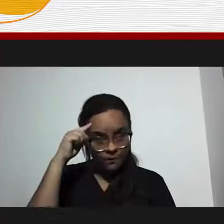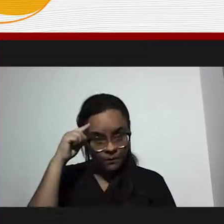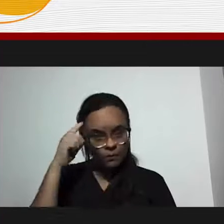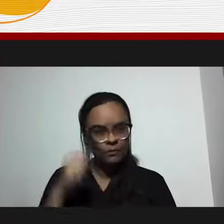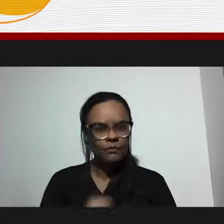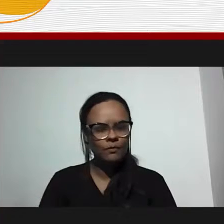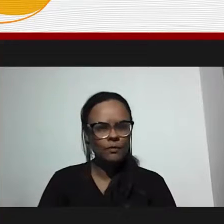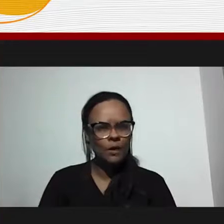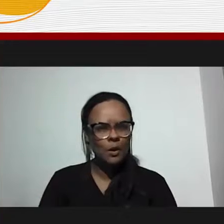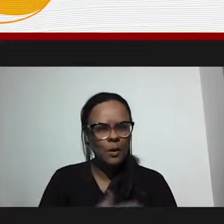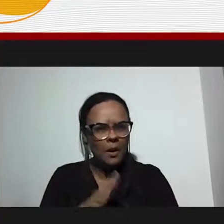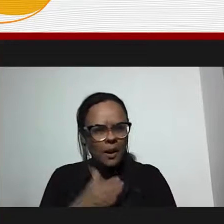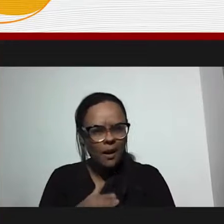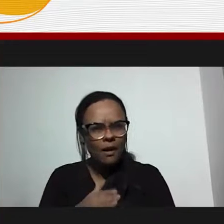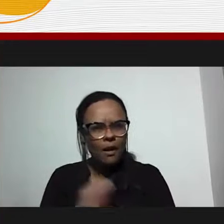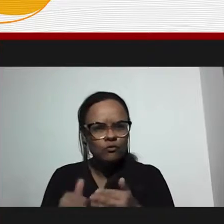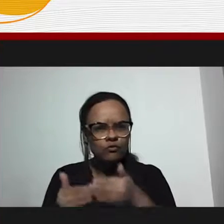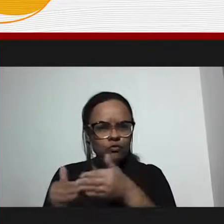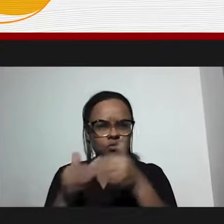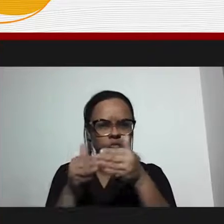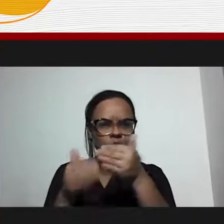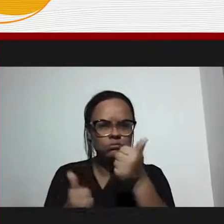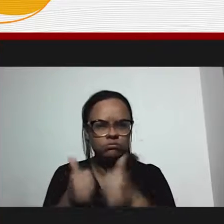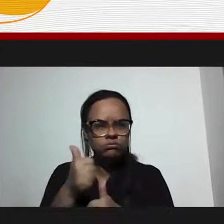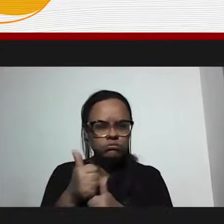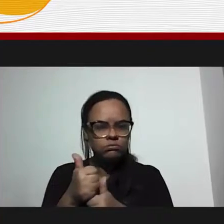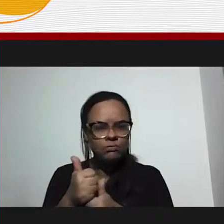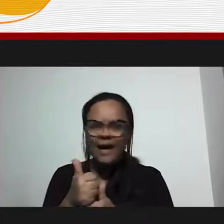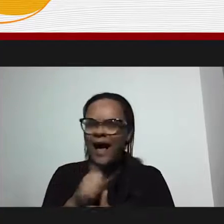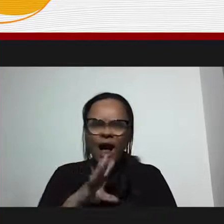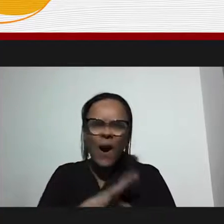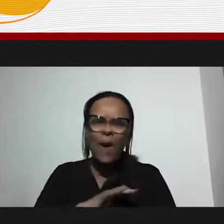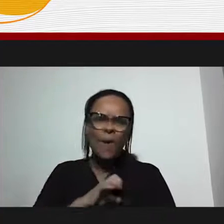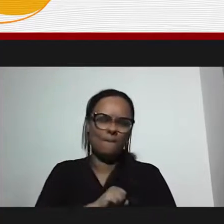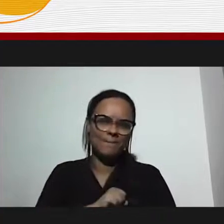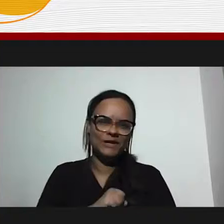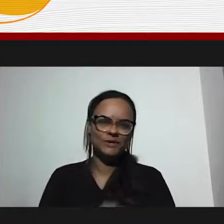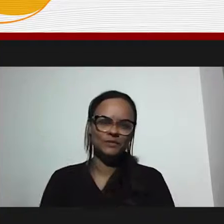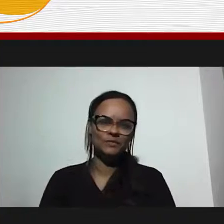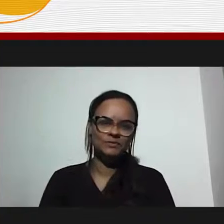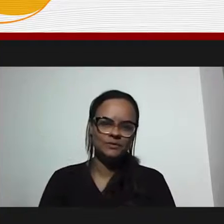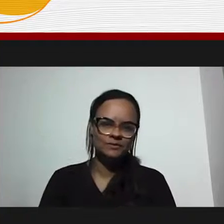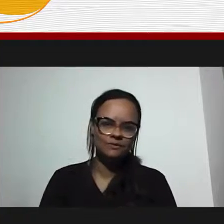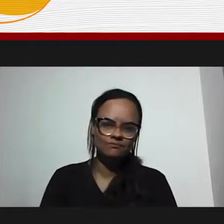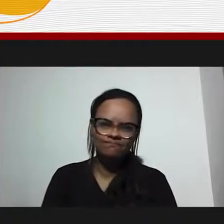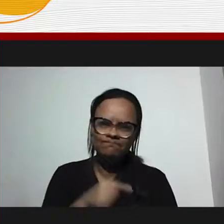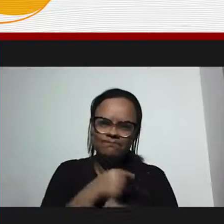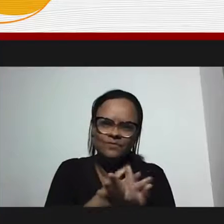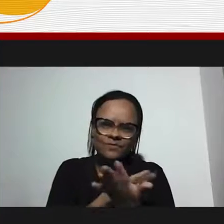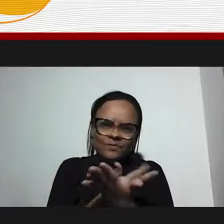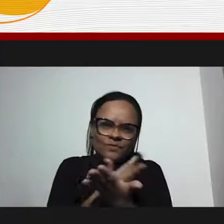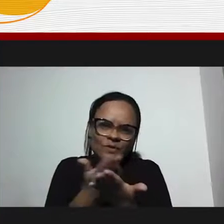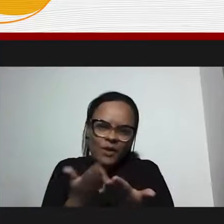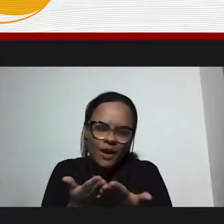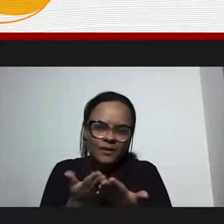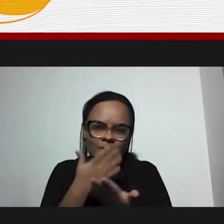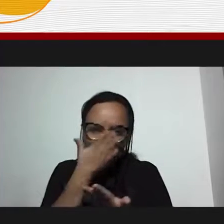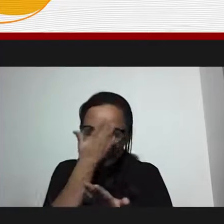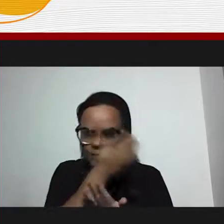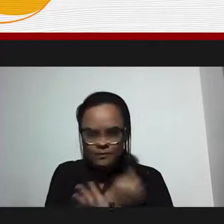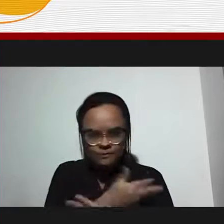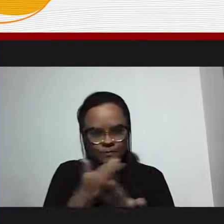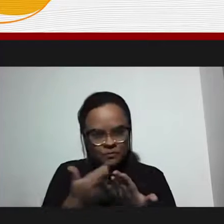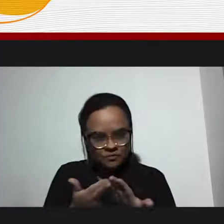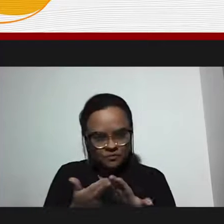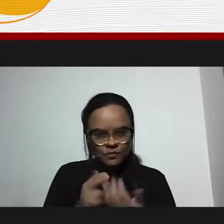Saracubixeque, estou fazendo para canoagem, estou adorando e faço outros, vamos colocar assim, outros